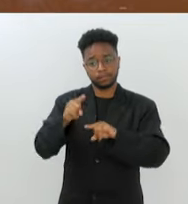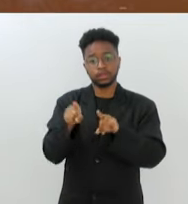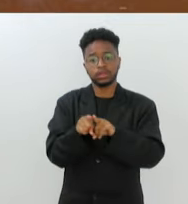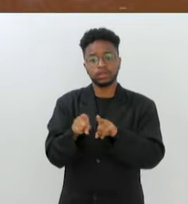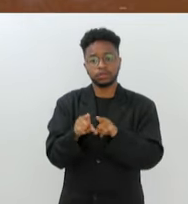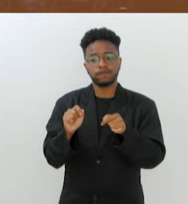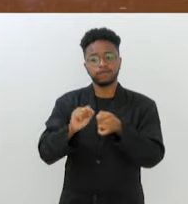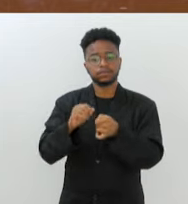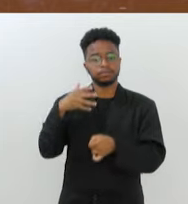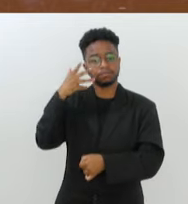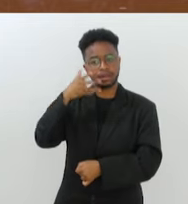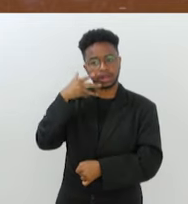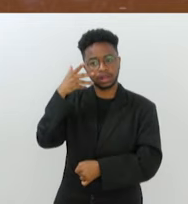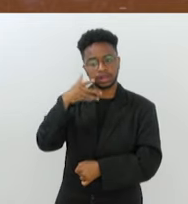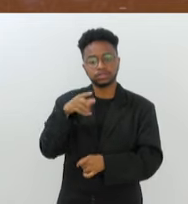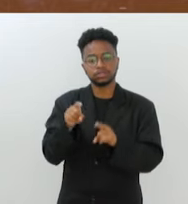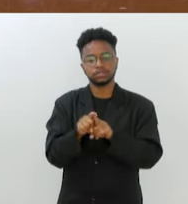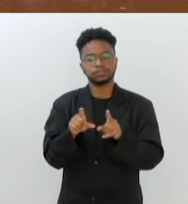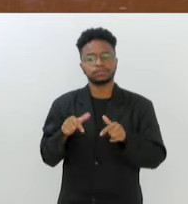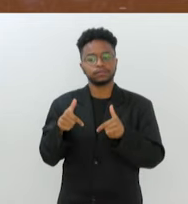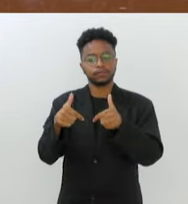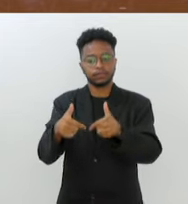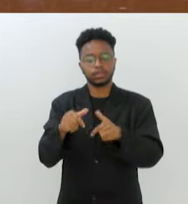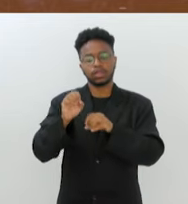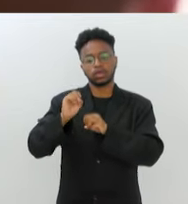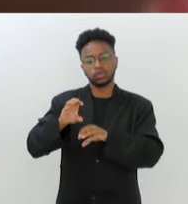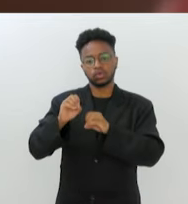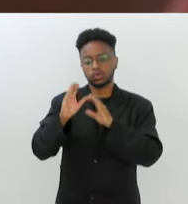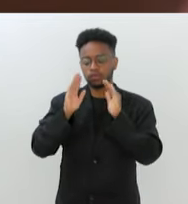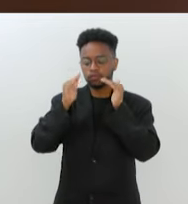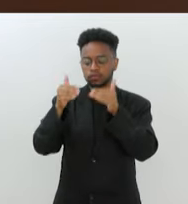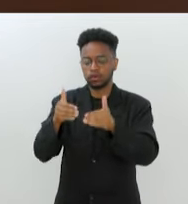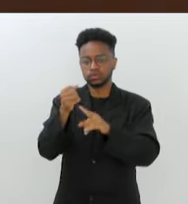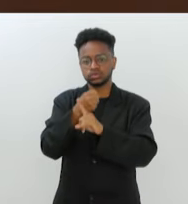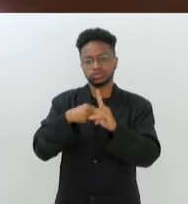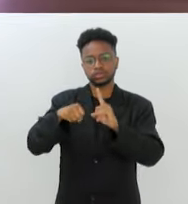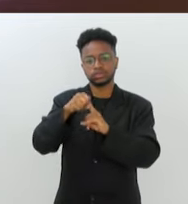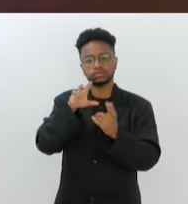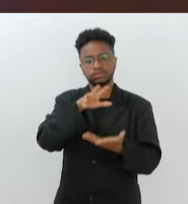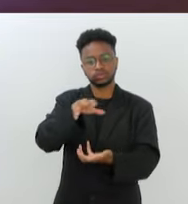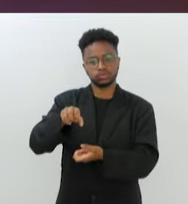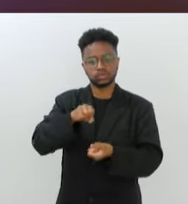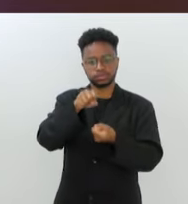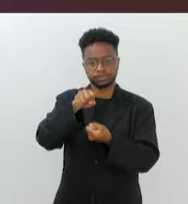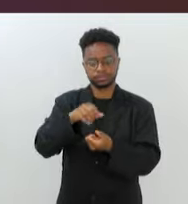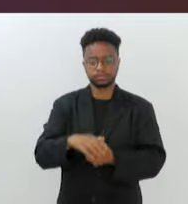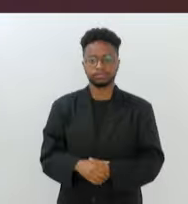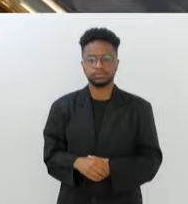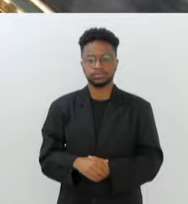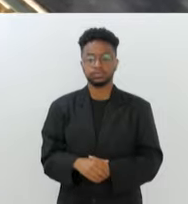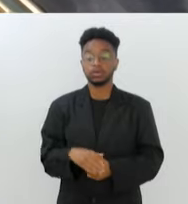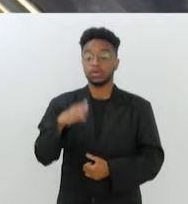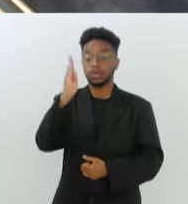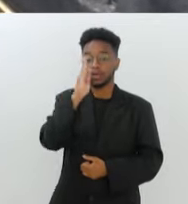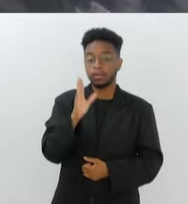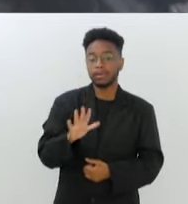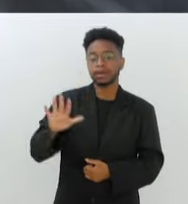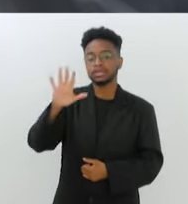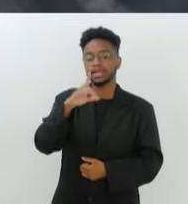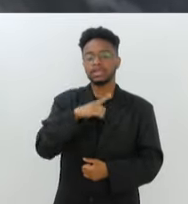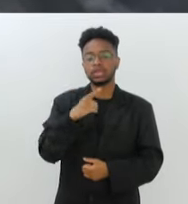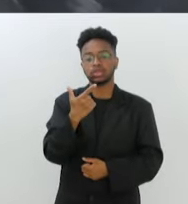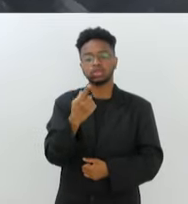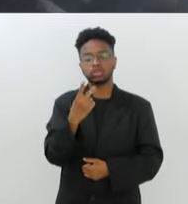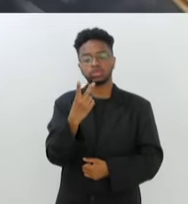de palestras e ações educativas voltadas para uma sociedade mais sustentável. O Brasil produz 2 milhões